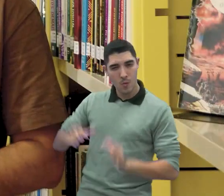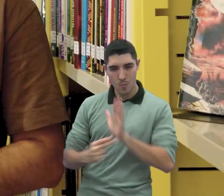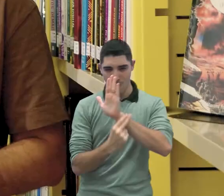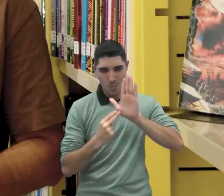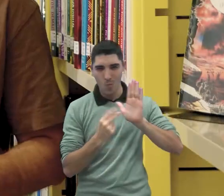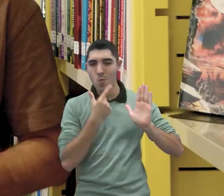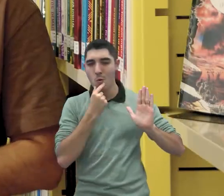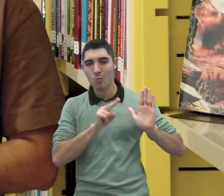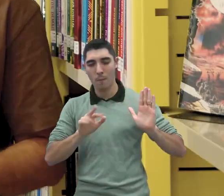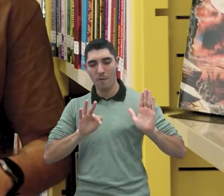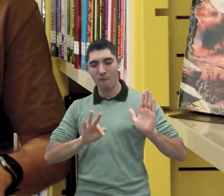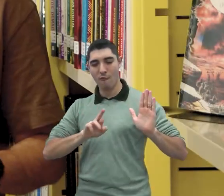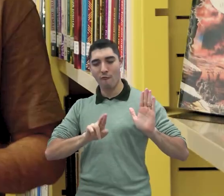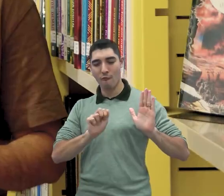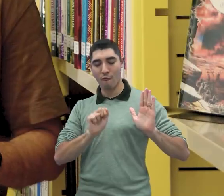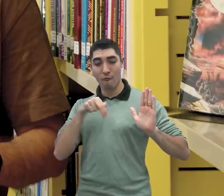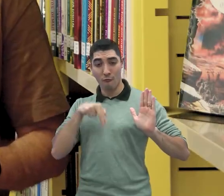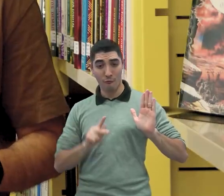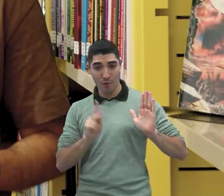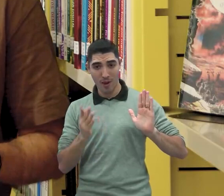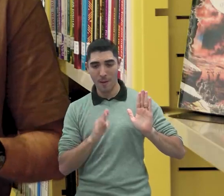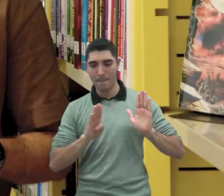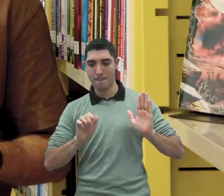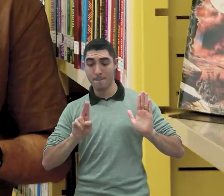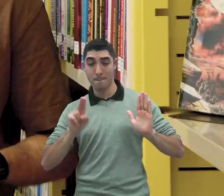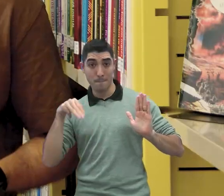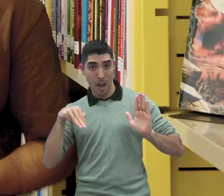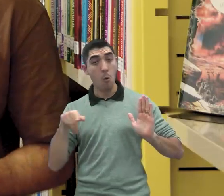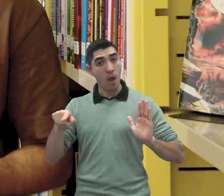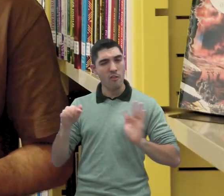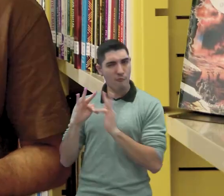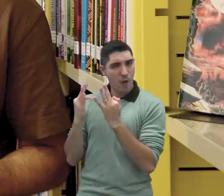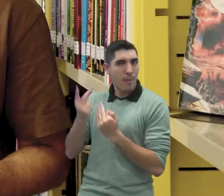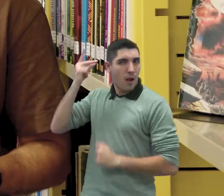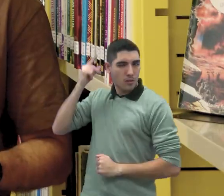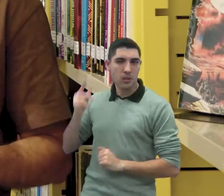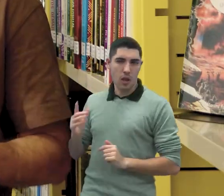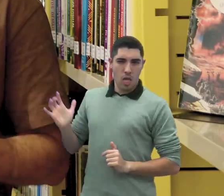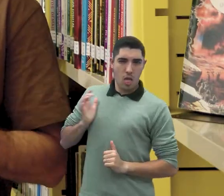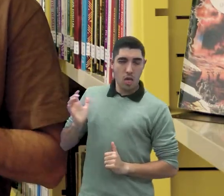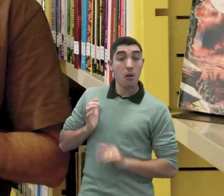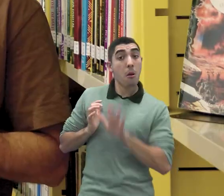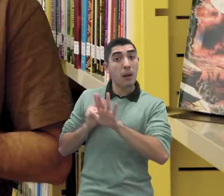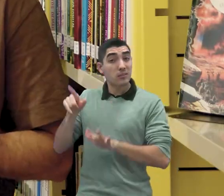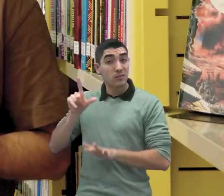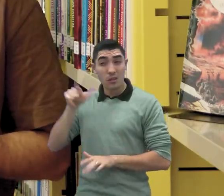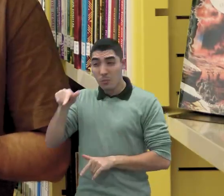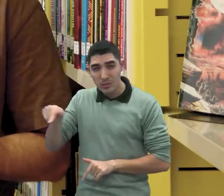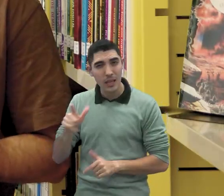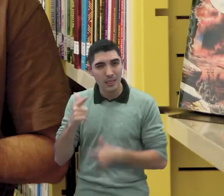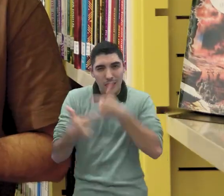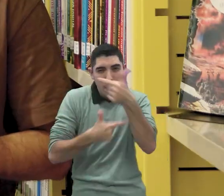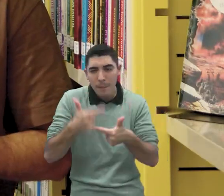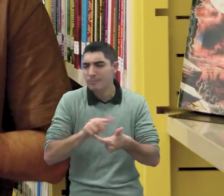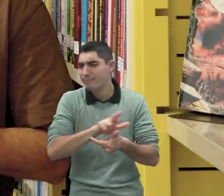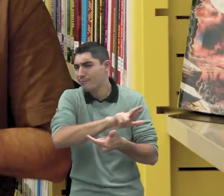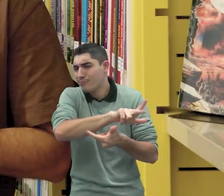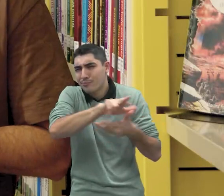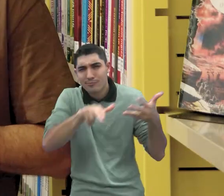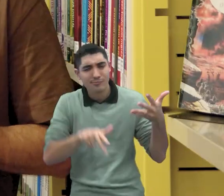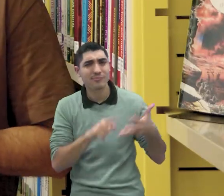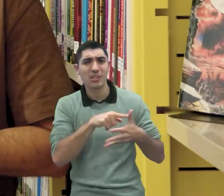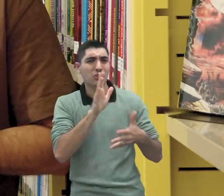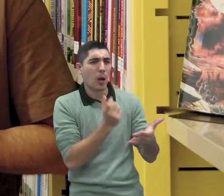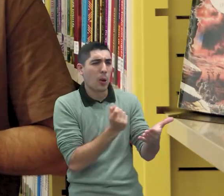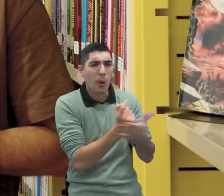mas teve uma história bem maluca. Ele teve um empreendimento de troca de selos, foi criador de aves exóticas, teve